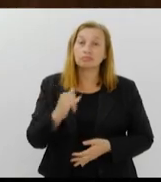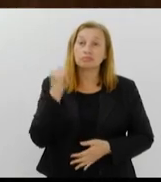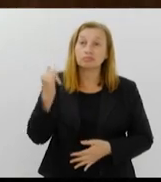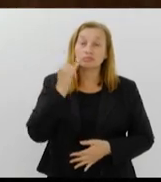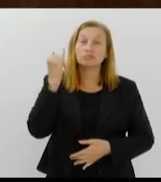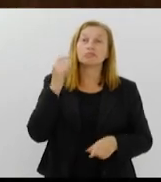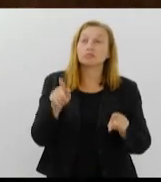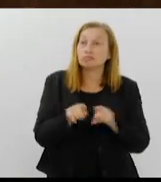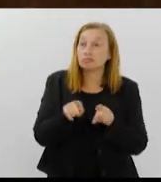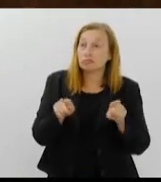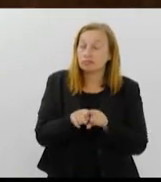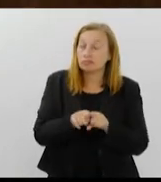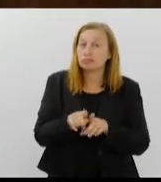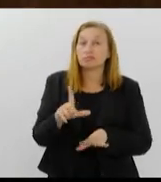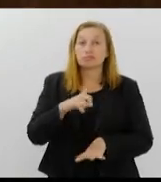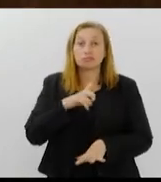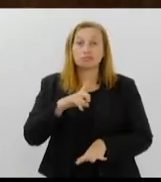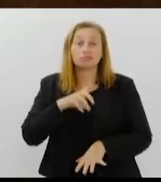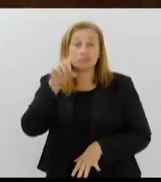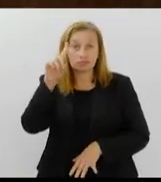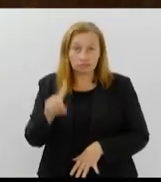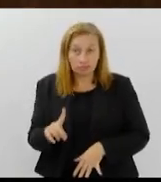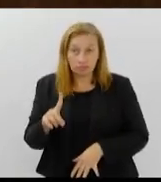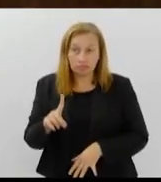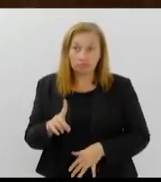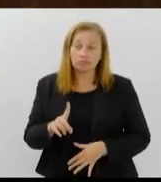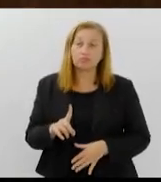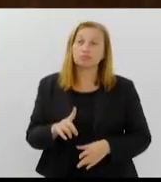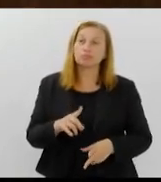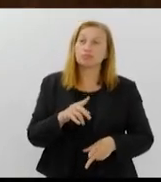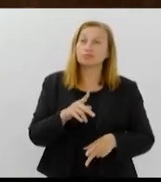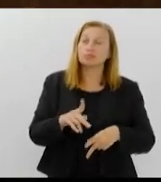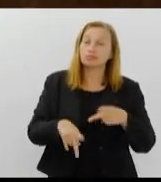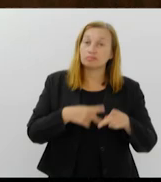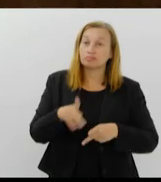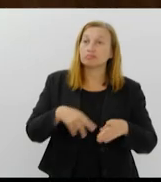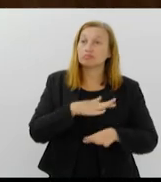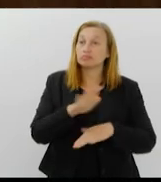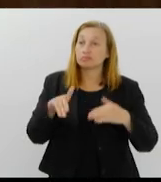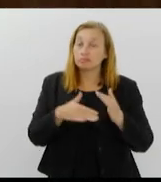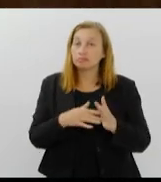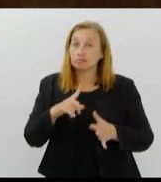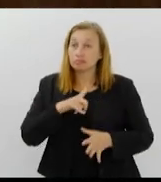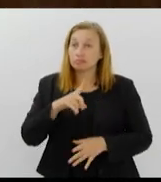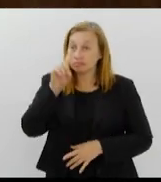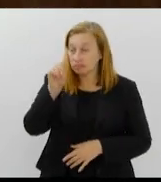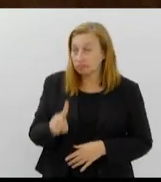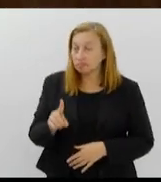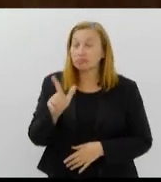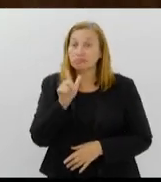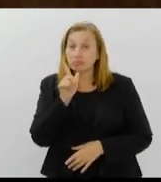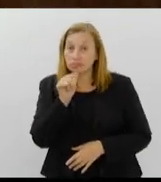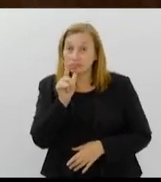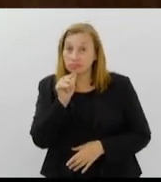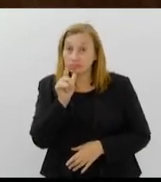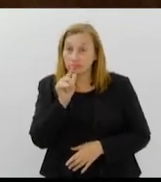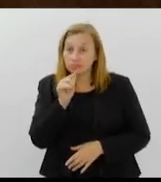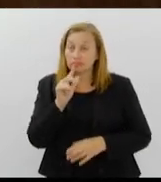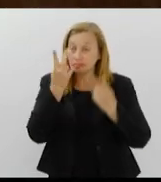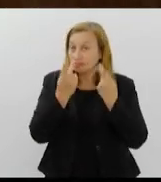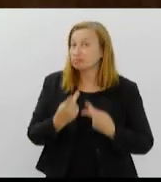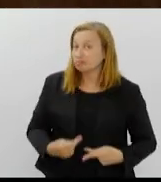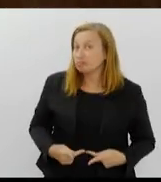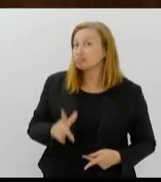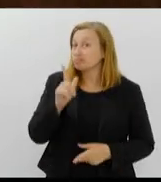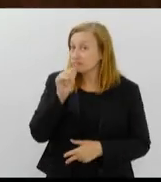importância também de ter o direito, que a população toda tem o direito à água, um direito humano